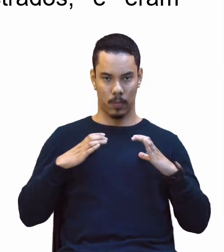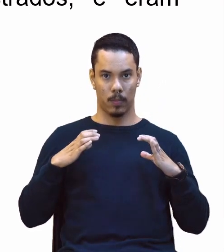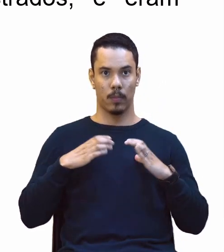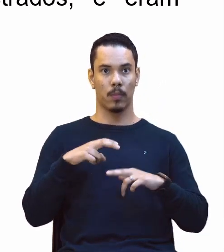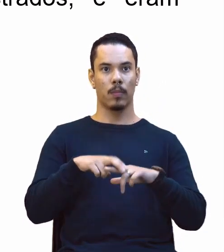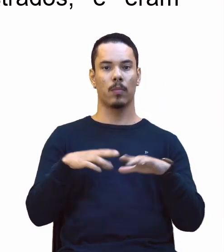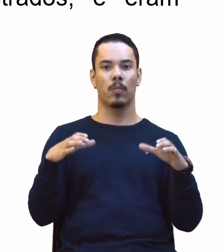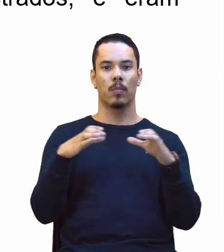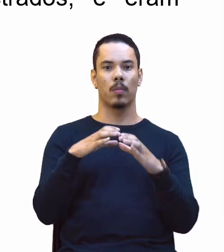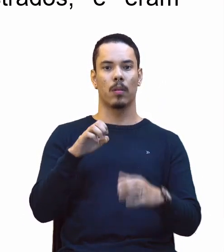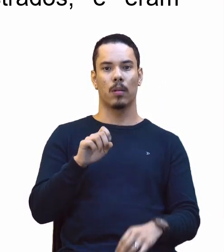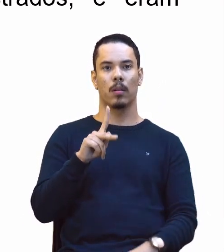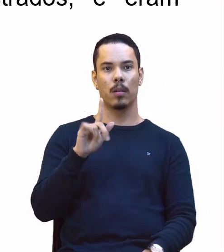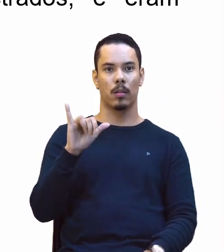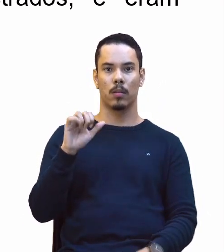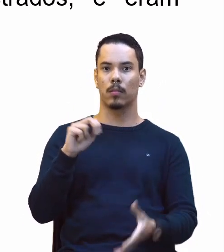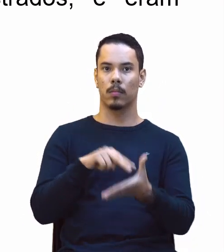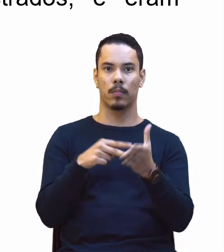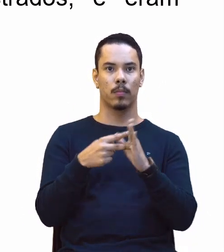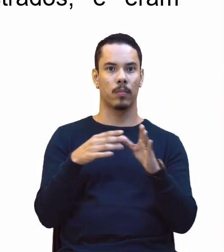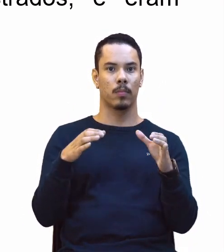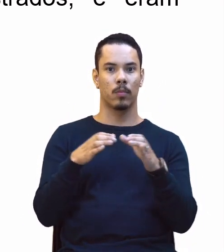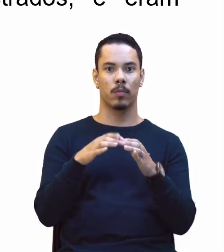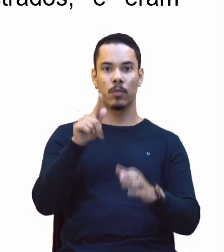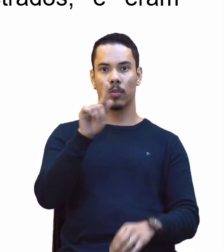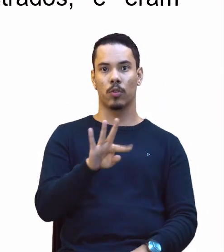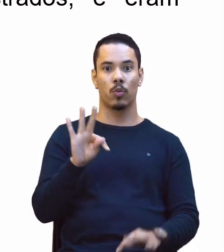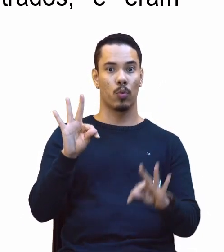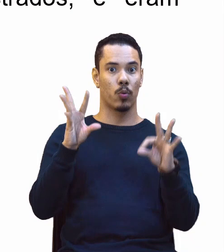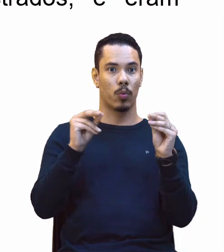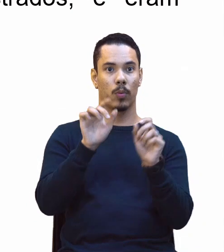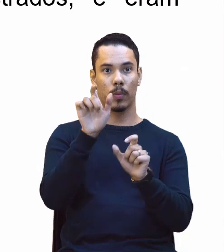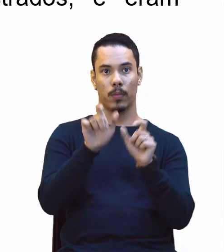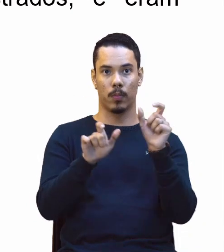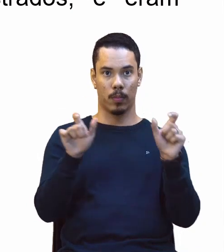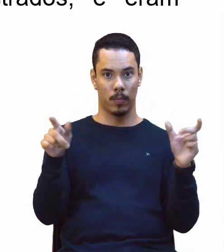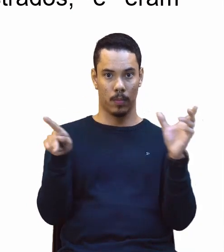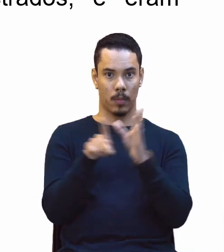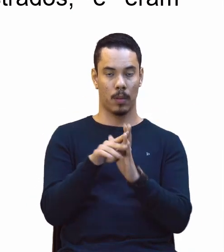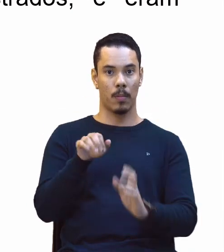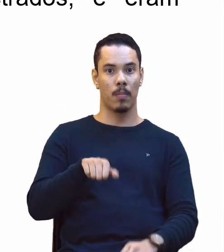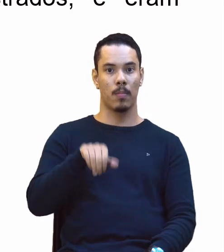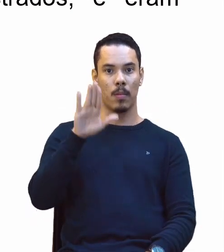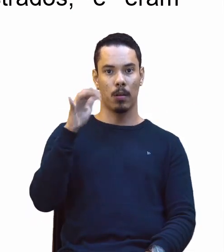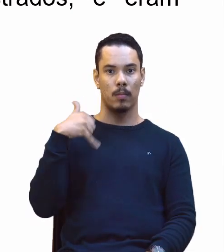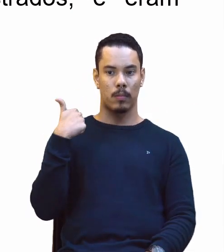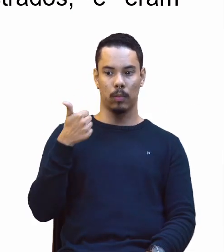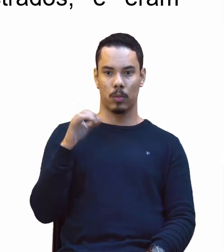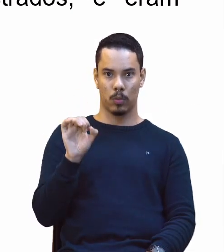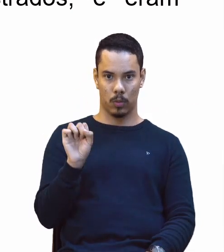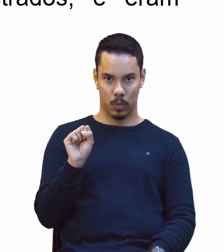por sua vez, era a Assembleia Geral de todos os cidadãos com mais de 18 anos.